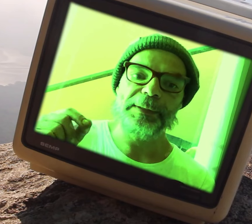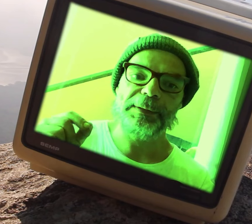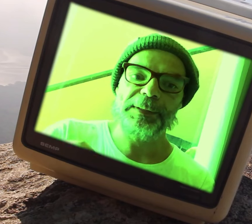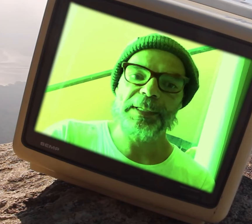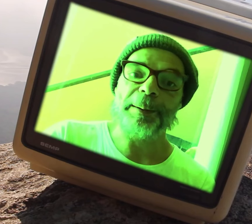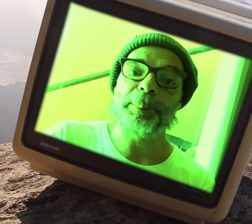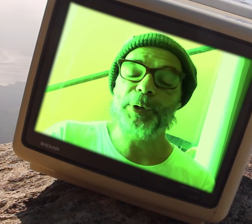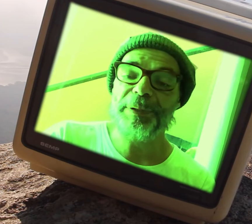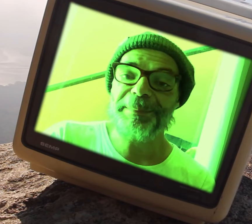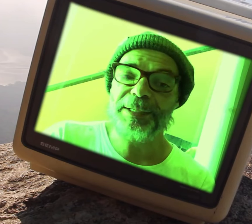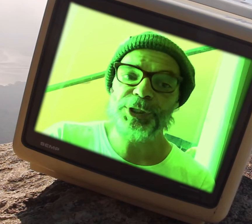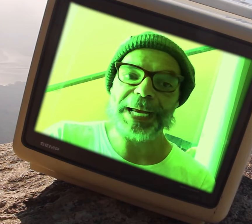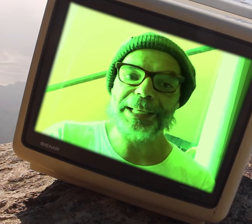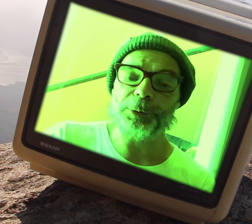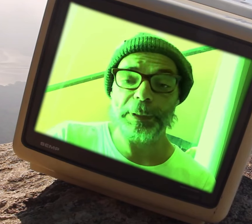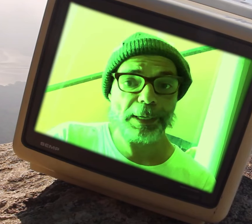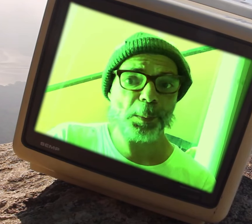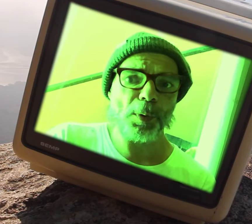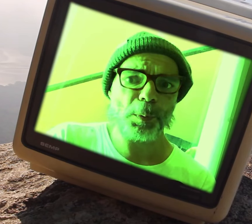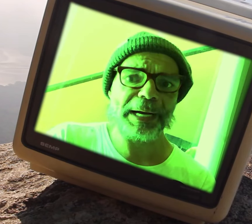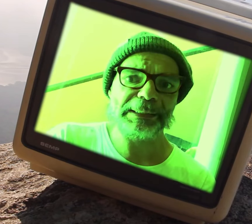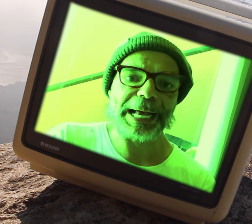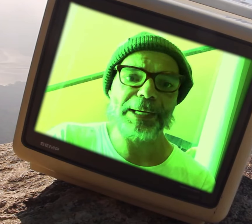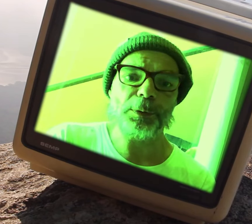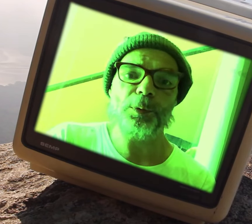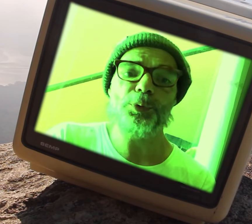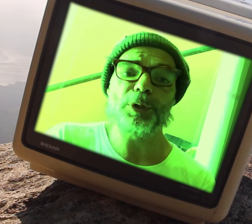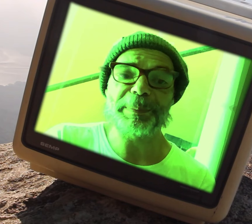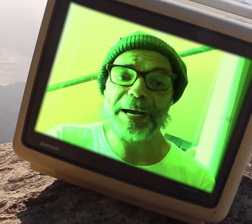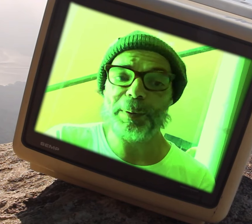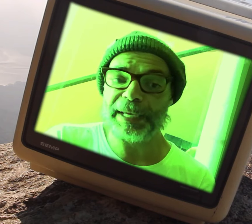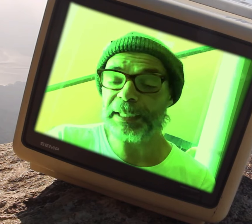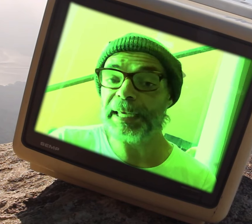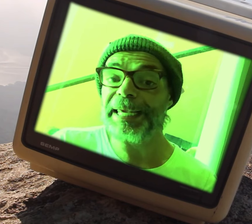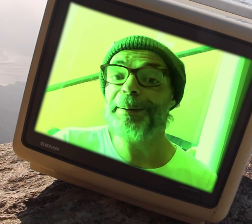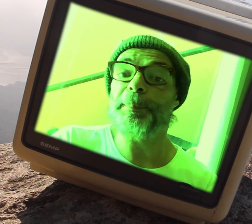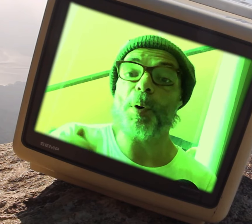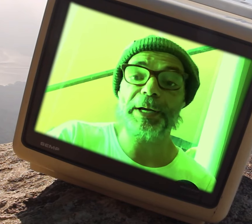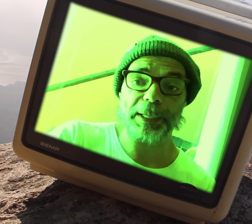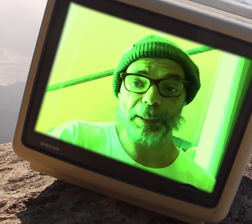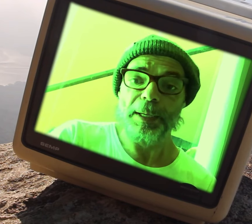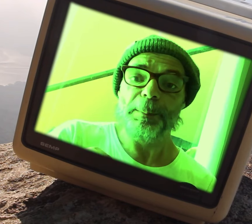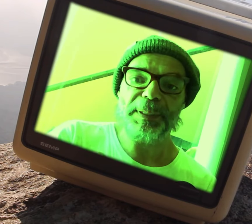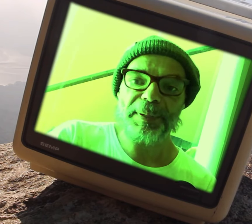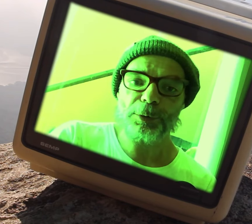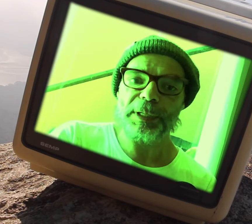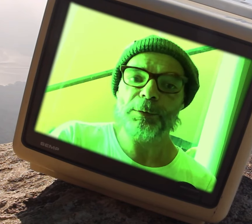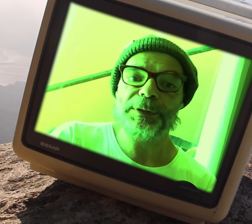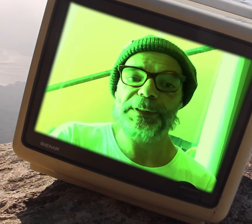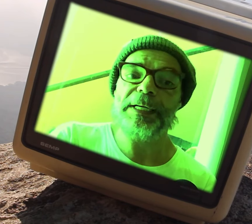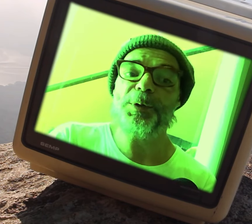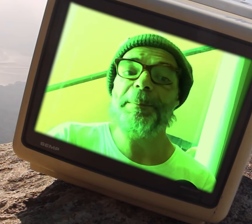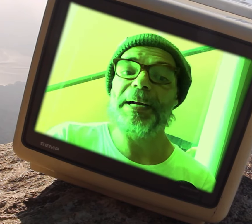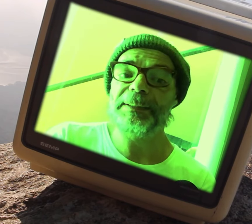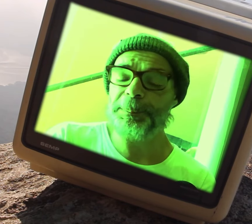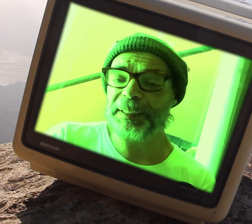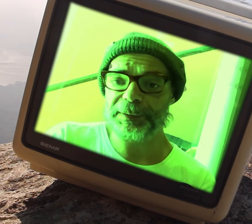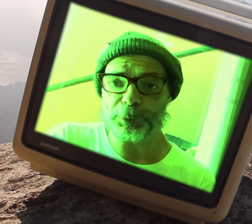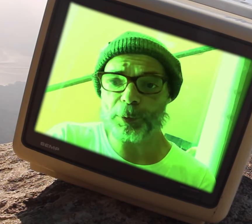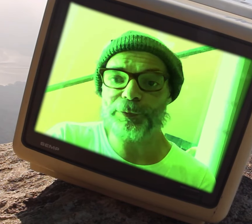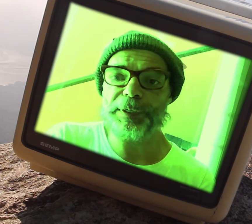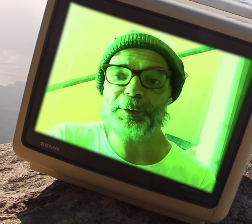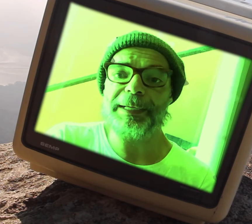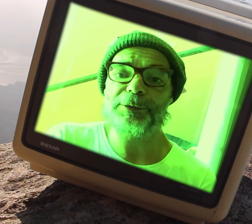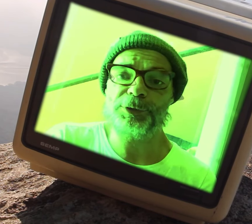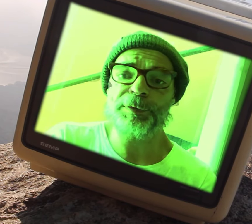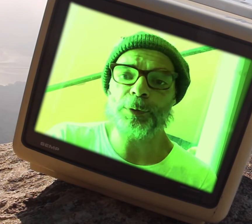fato, esse apoio imediato, ele é um pouco mais raro. O normal é que quem apoia primeiro negocia ali uma participação